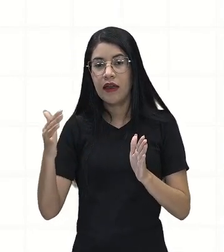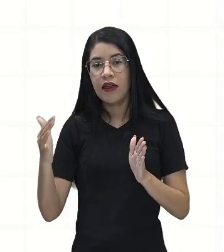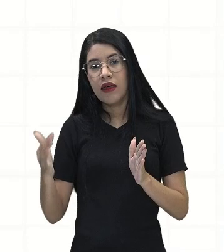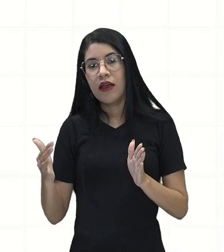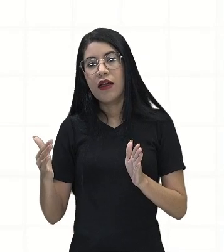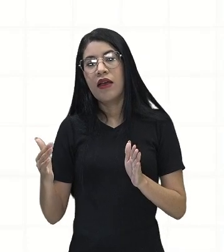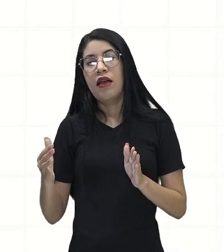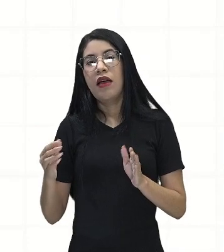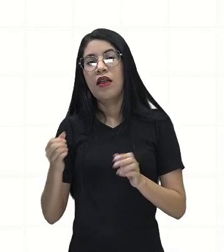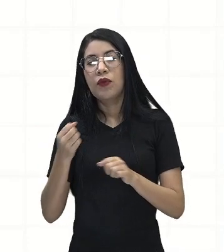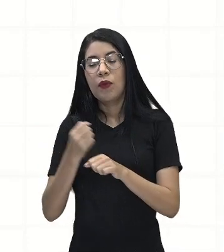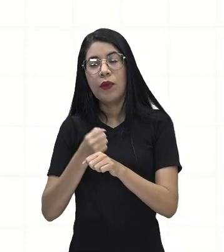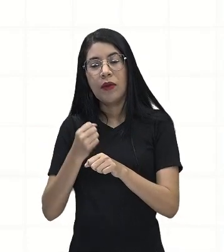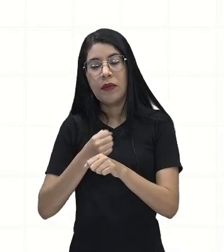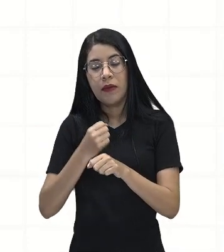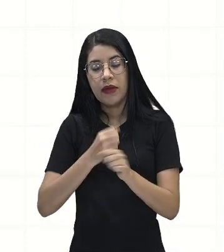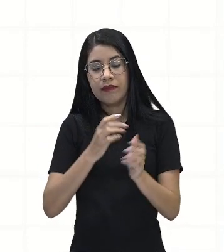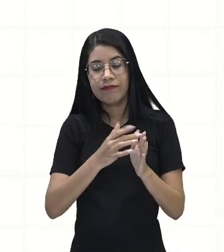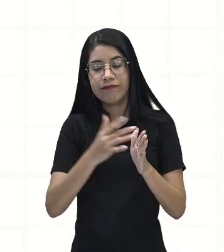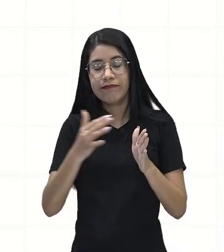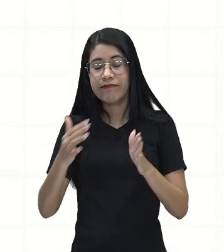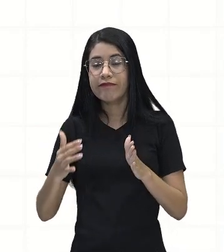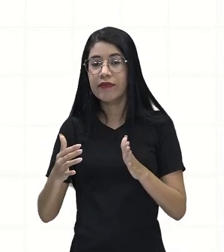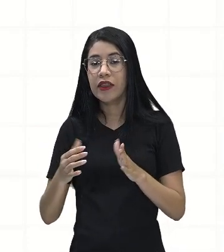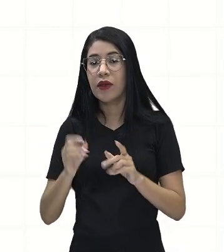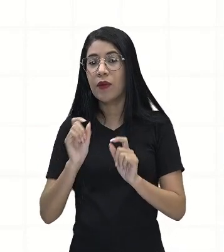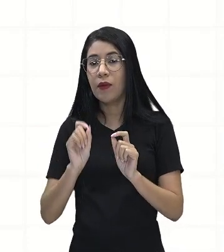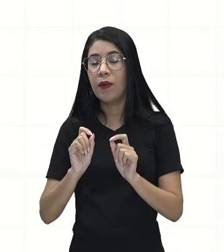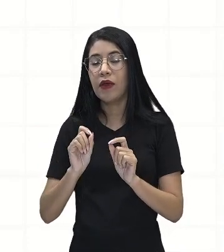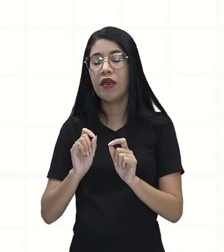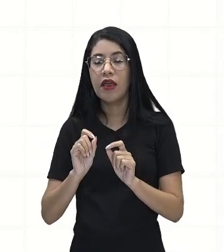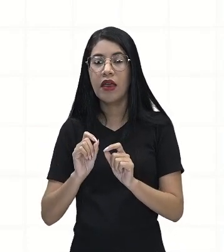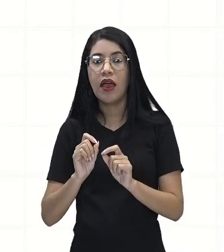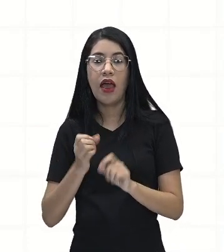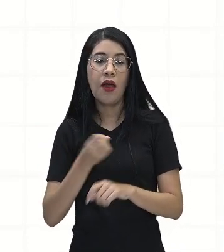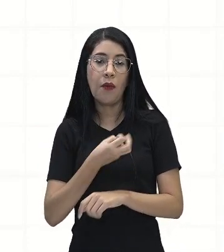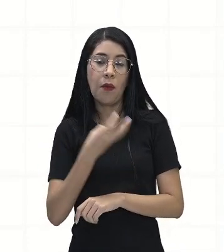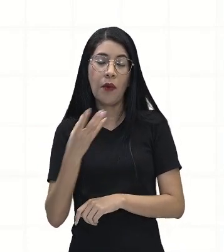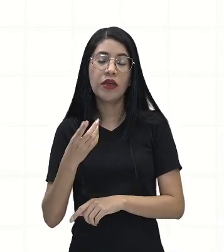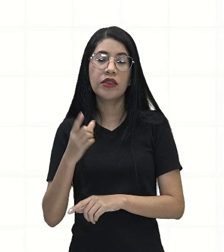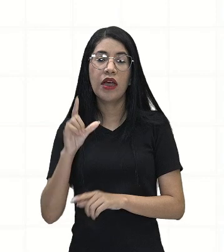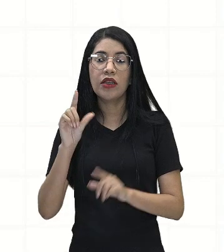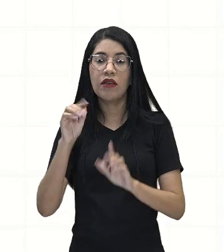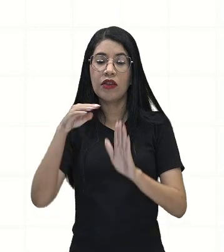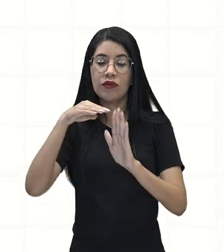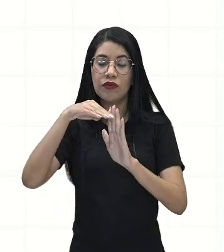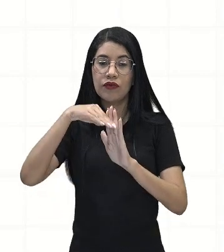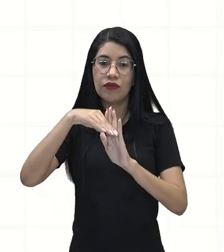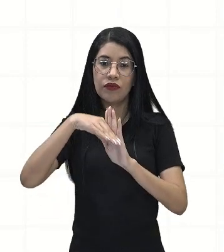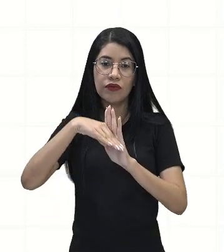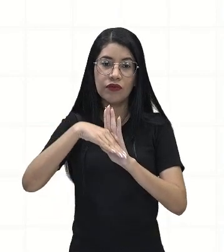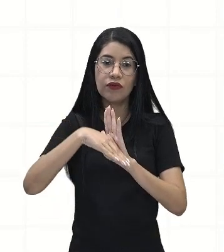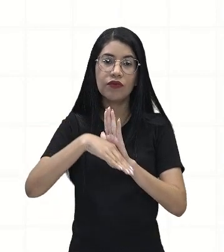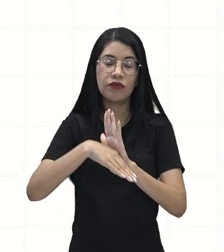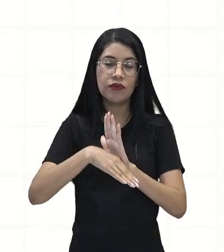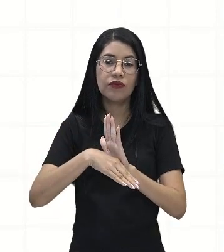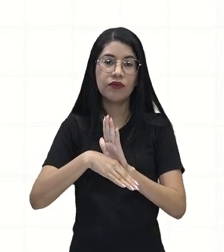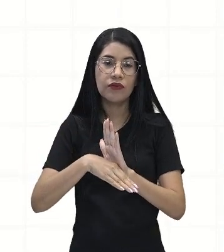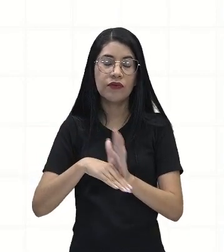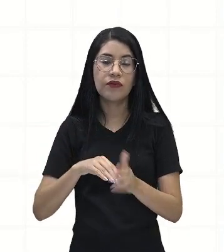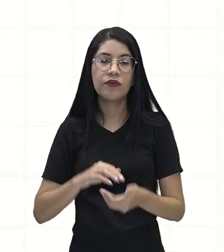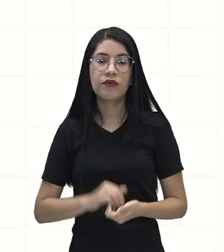durante essas décadas, essa taxa de fecundidade ela vem diminuindo, né? Então, vocês podem ver